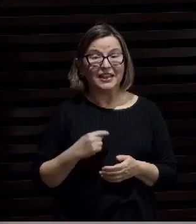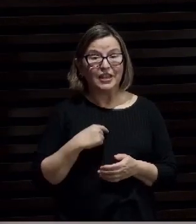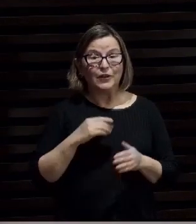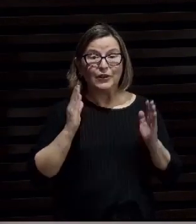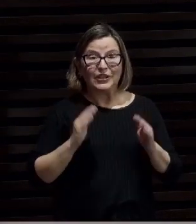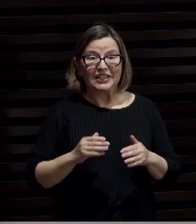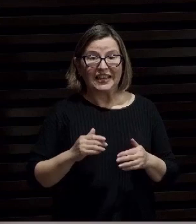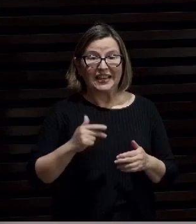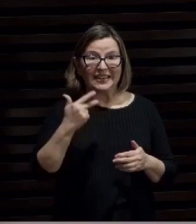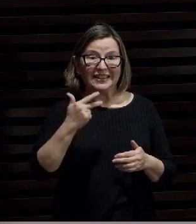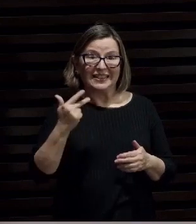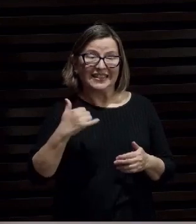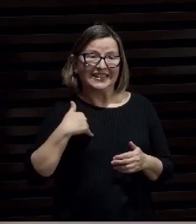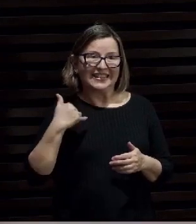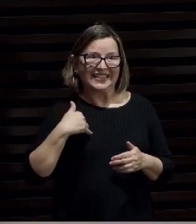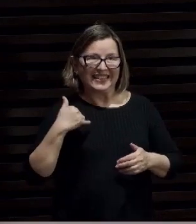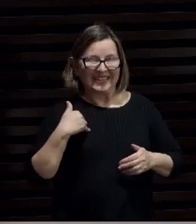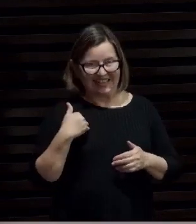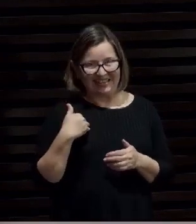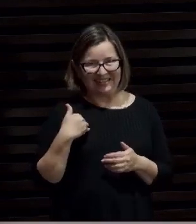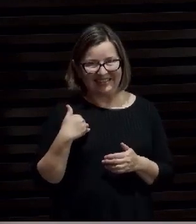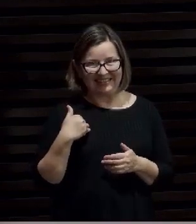idade.